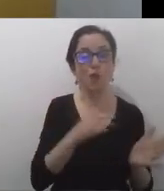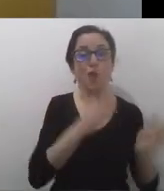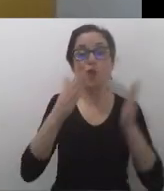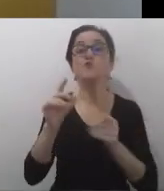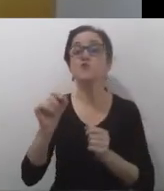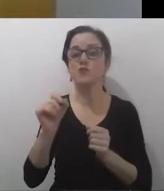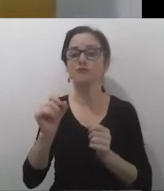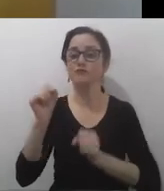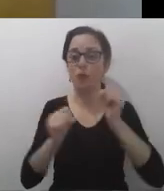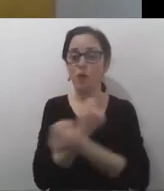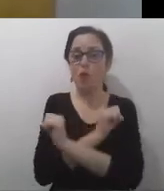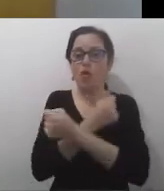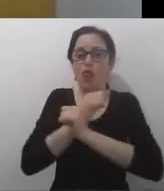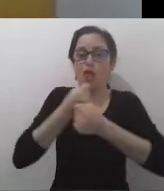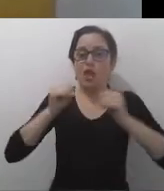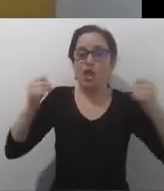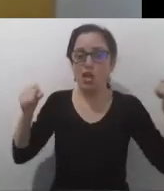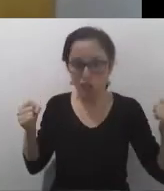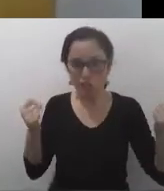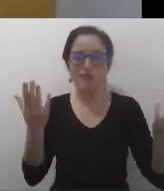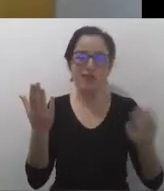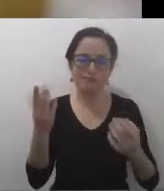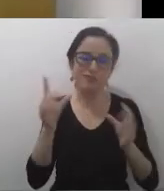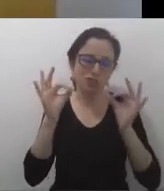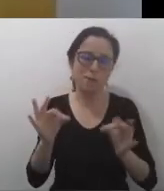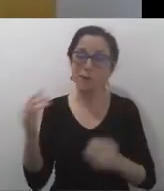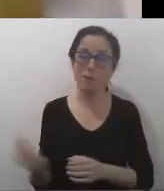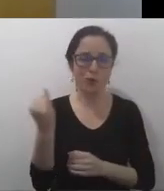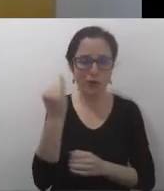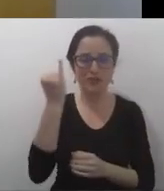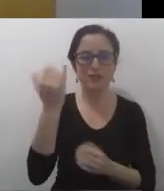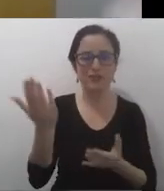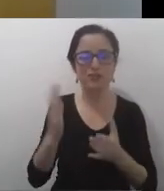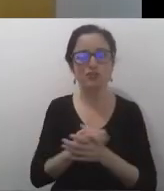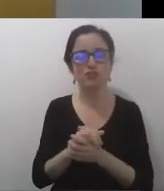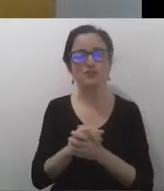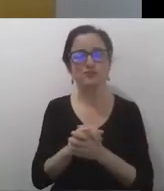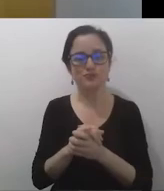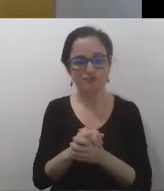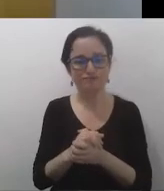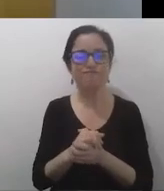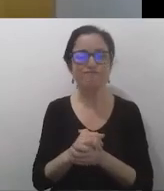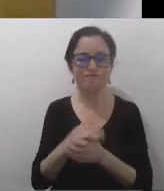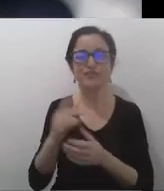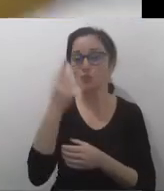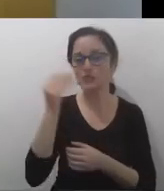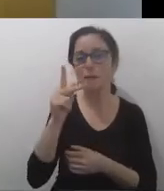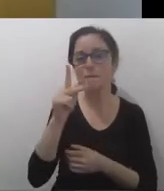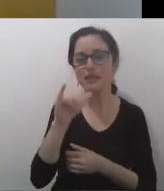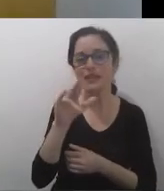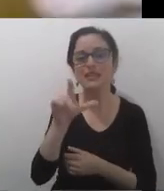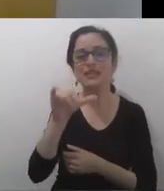você tem ao lado disso também as grandes indústrias, que certamente tem uma importância muito grande. A gente não